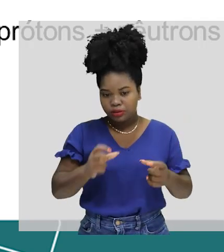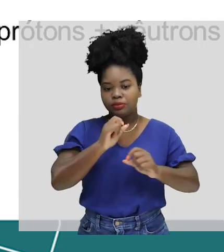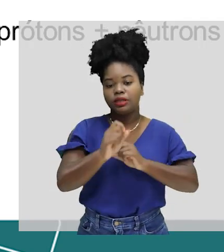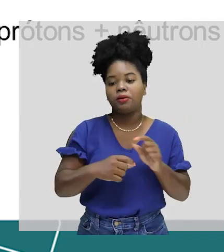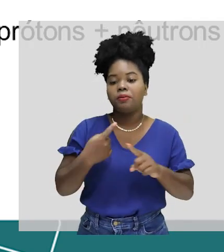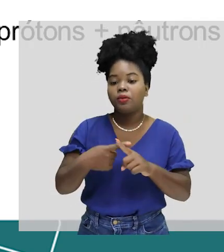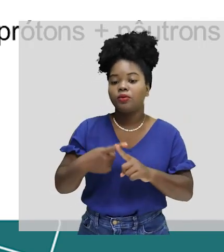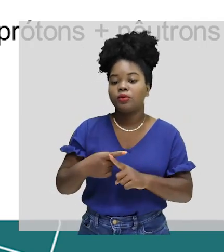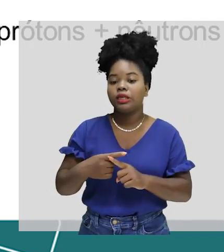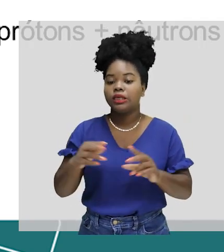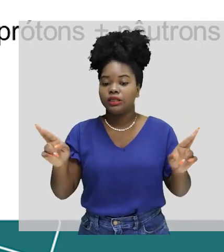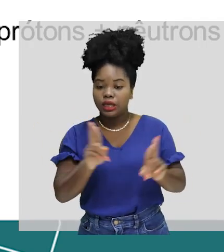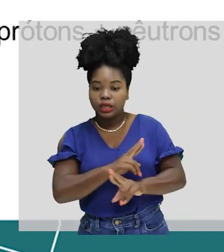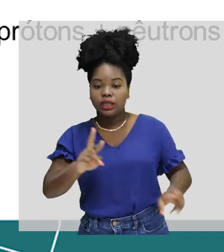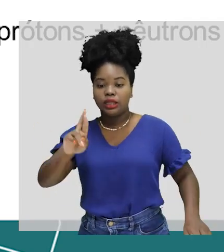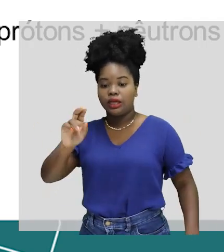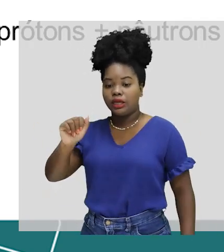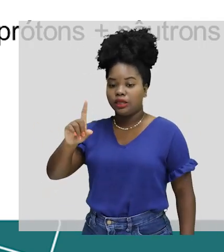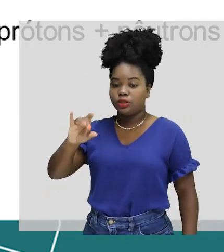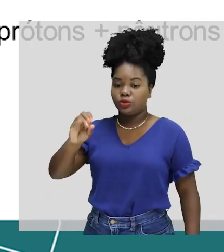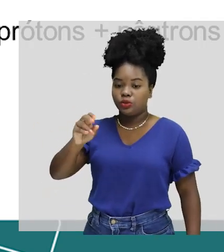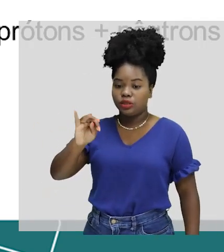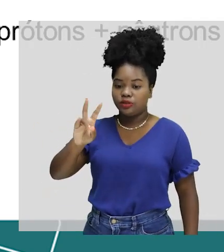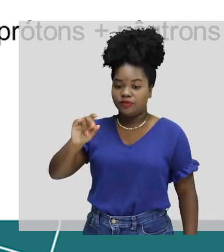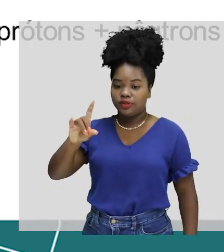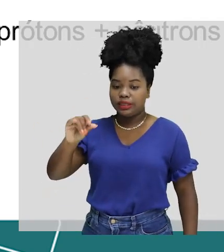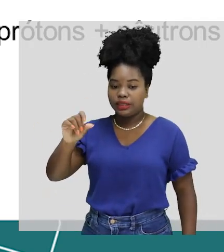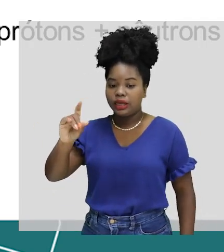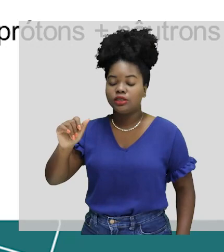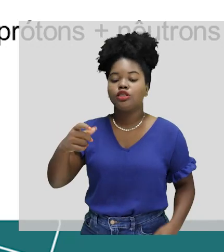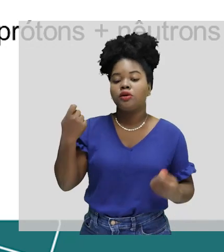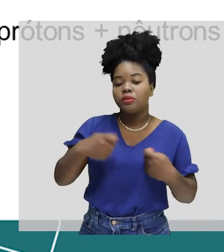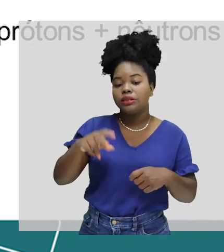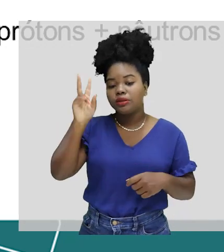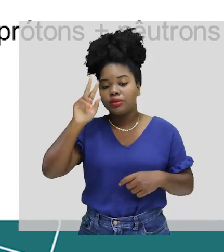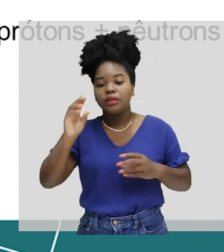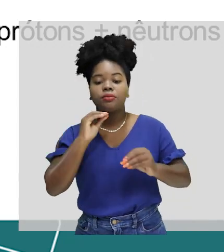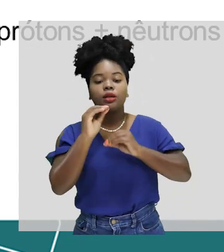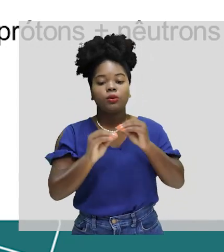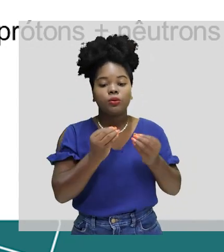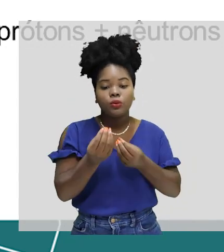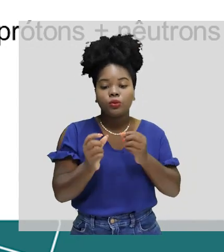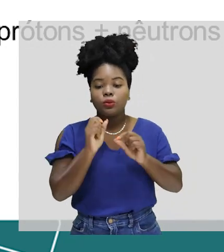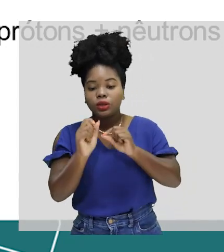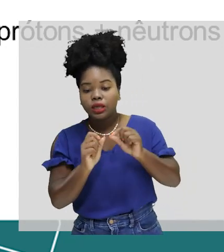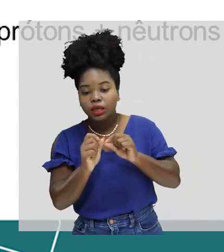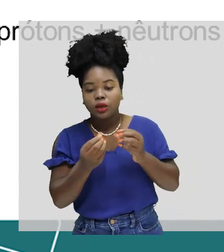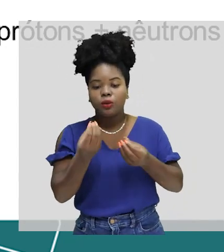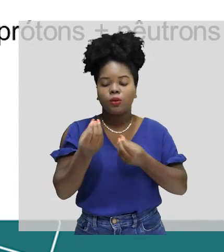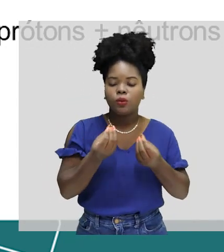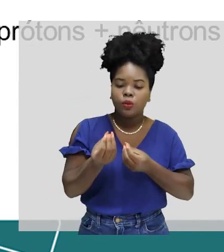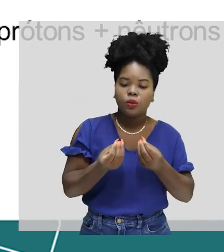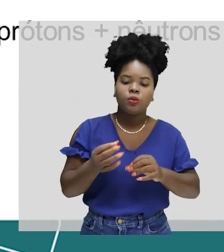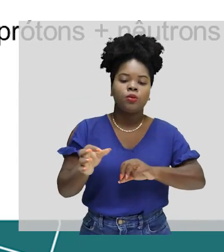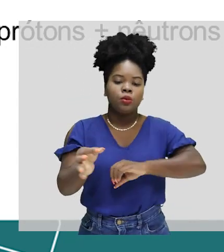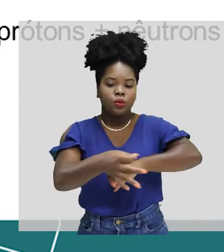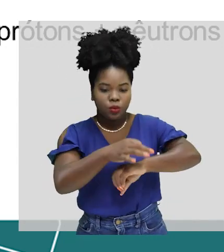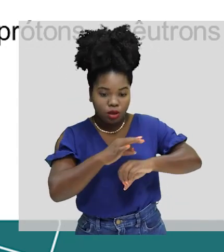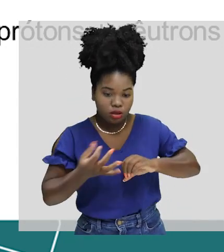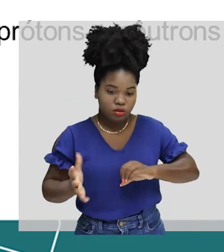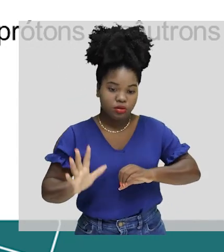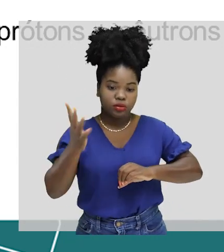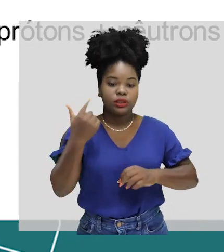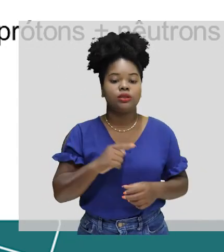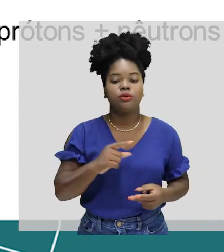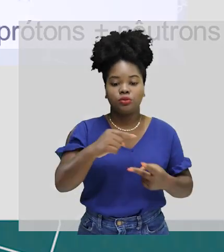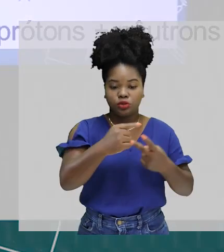fenômeno nuclear. Então a gente precisa relembrar o átomo. O átomo ele é composto de duas regiões. Então hoje